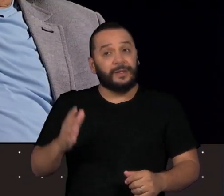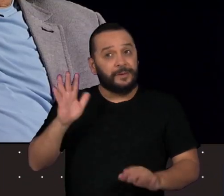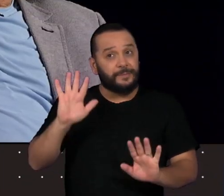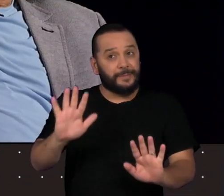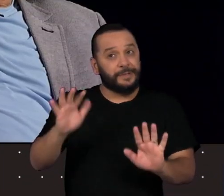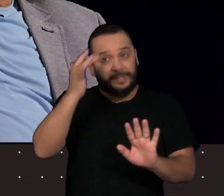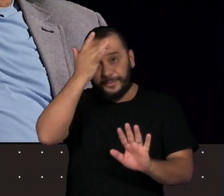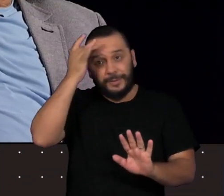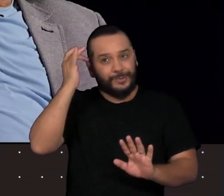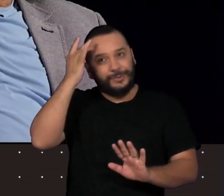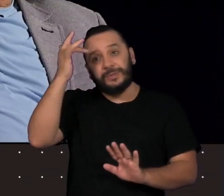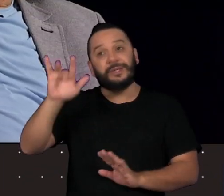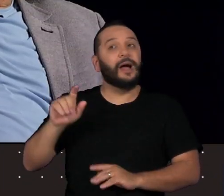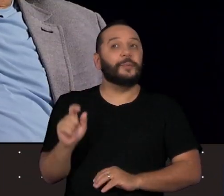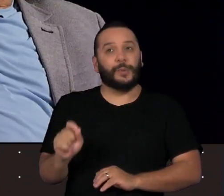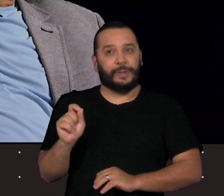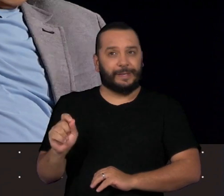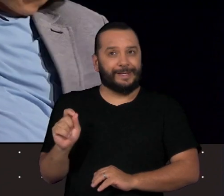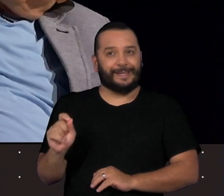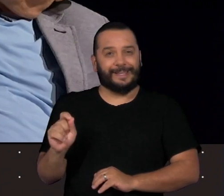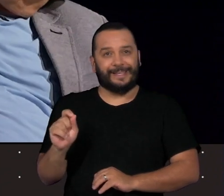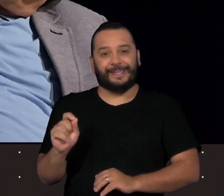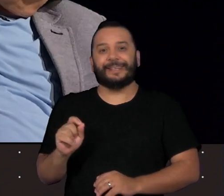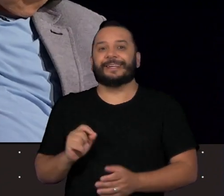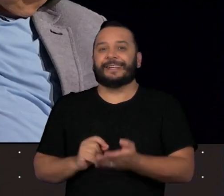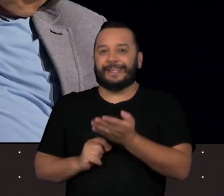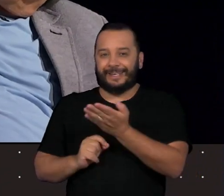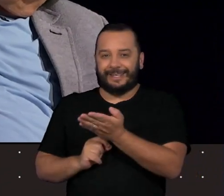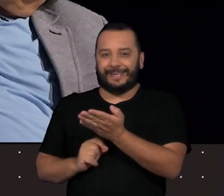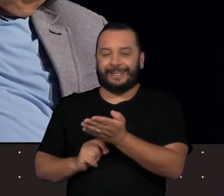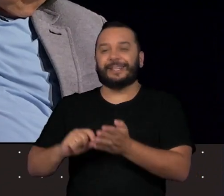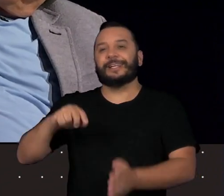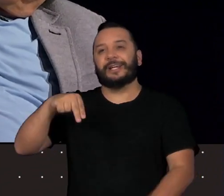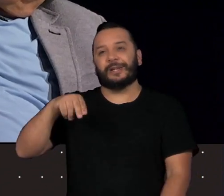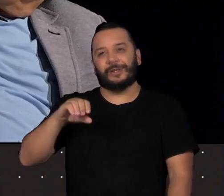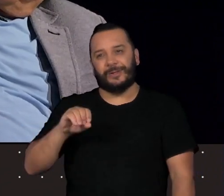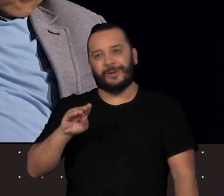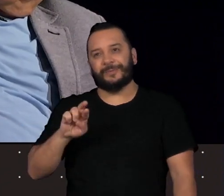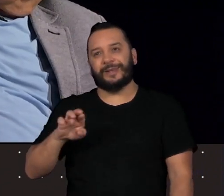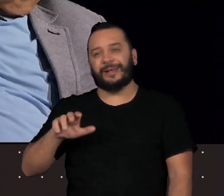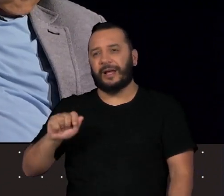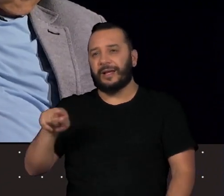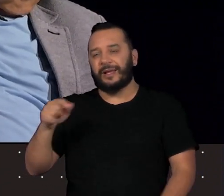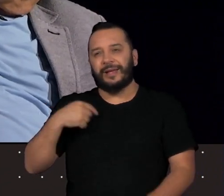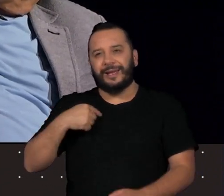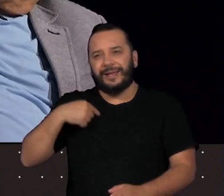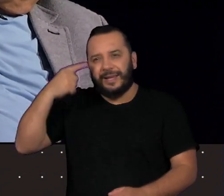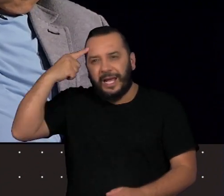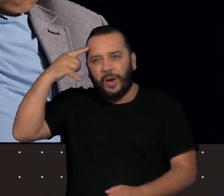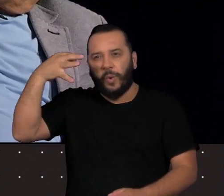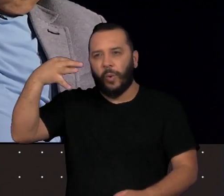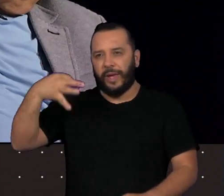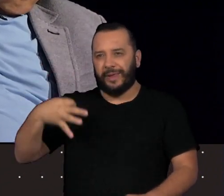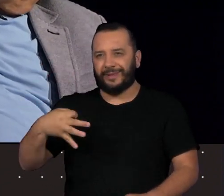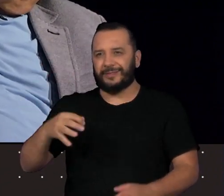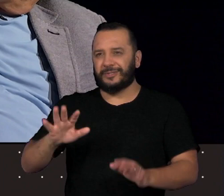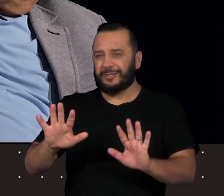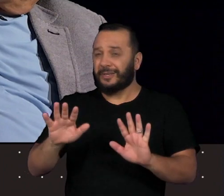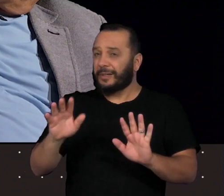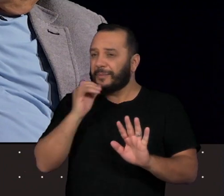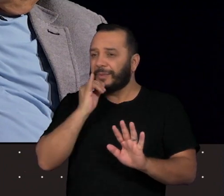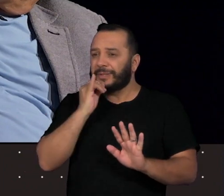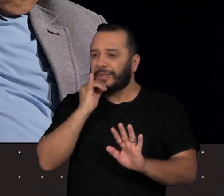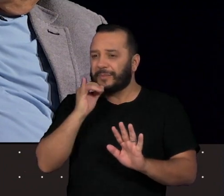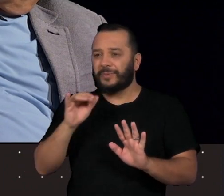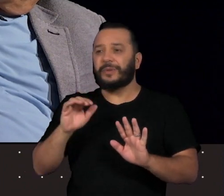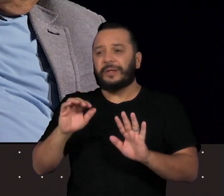saibam é que o e eh o Nobrega Ele é uma pessoa também muito coerente esse mesmo Rigor que ele tem no fazer